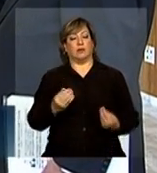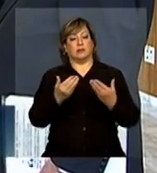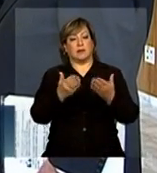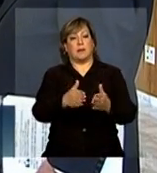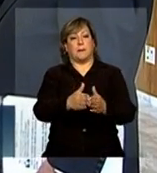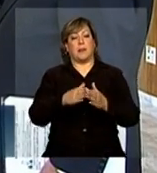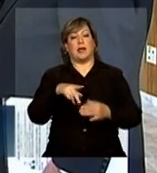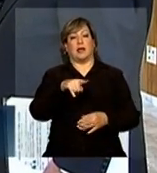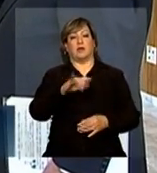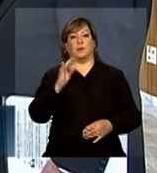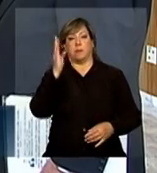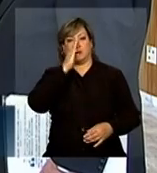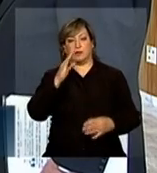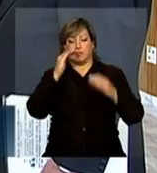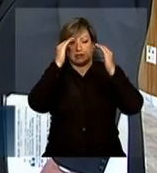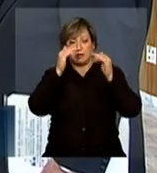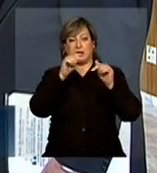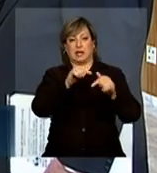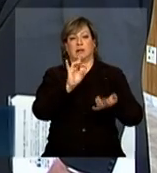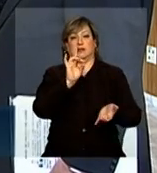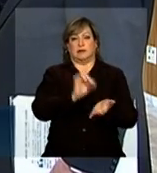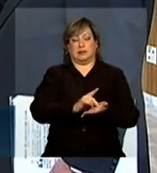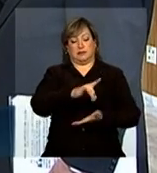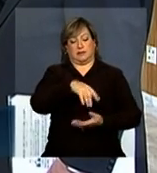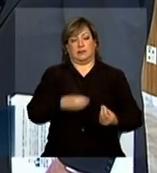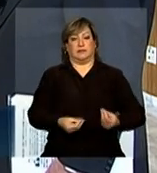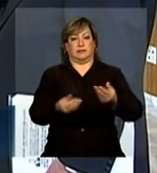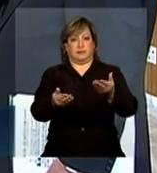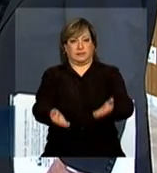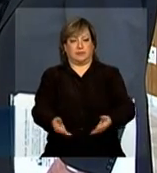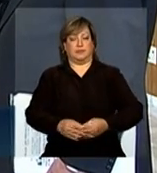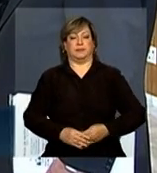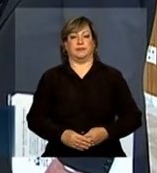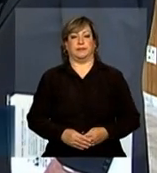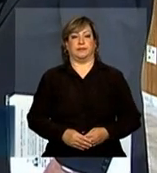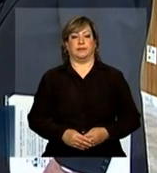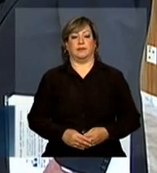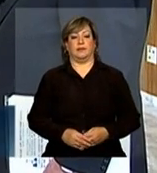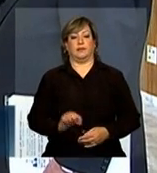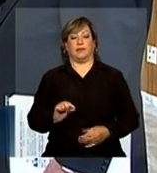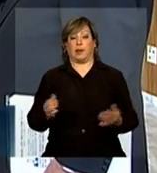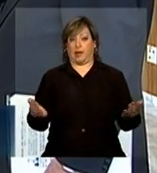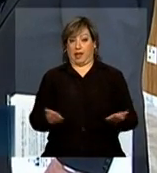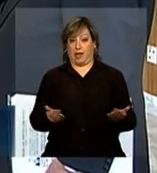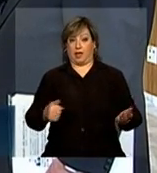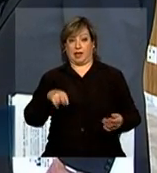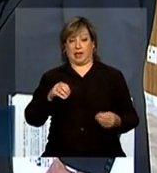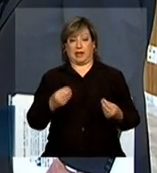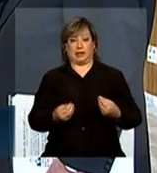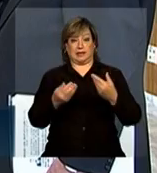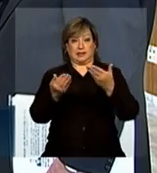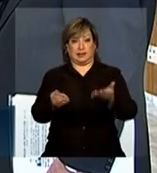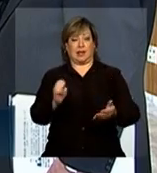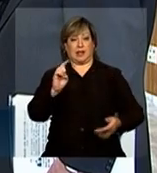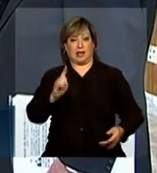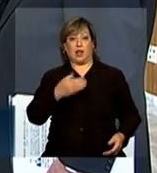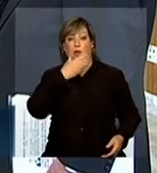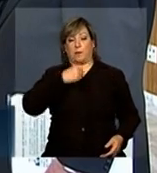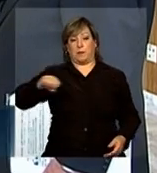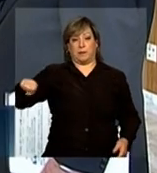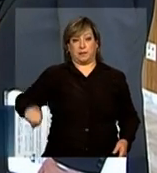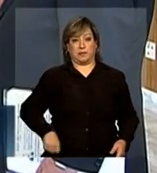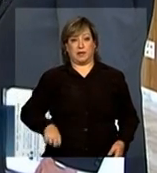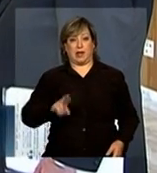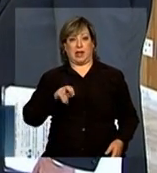oficialmente pelo Brasil. Neste momento, quem entrega a carta credencial é o embaixador